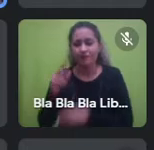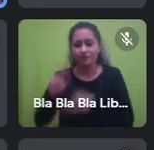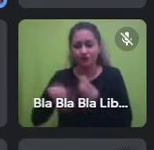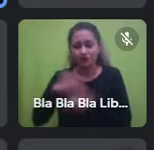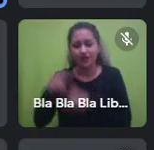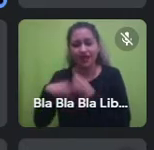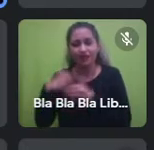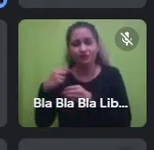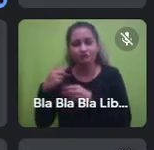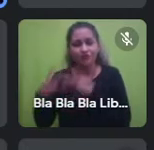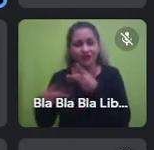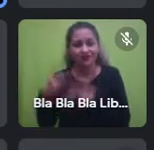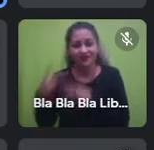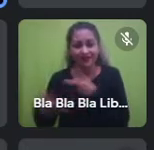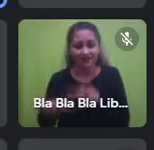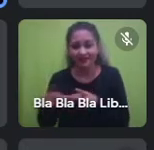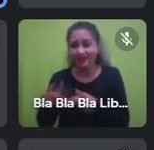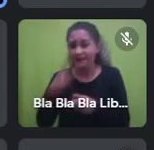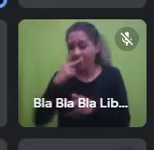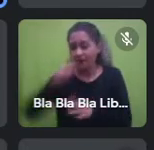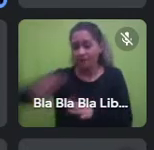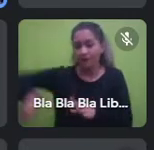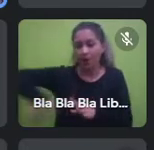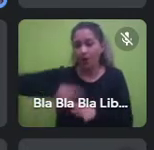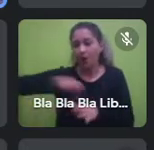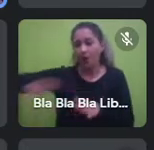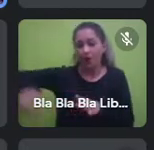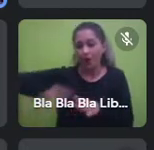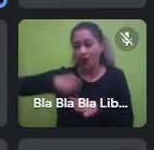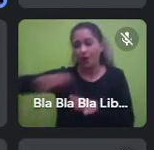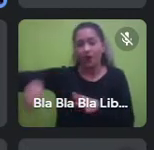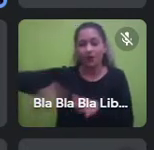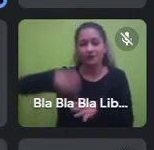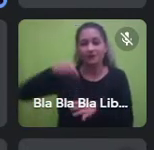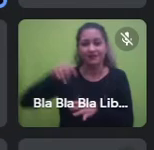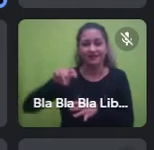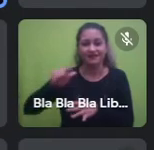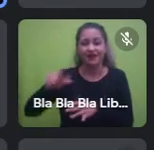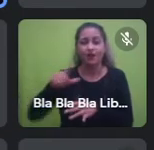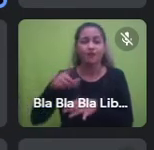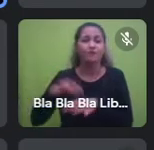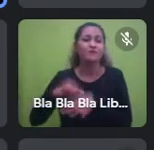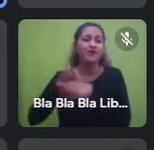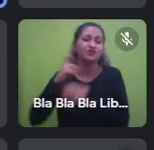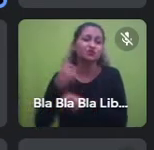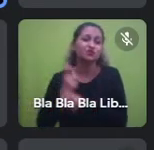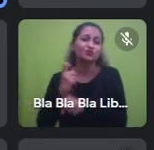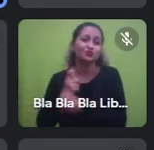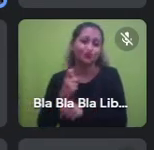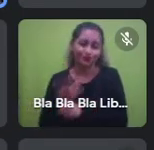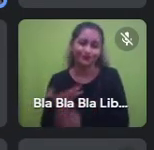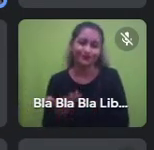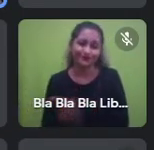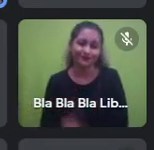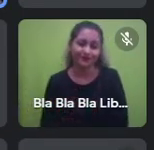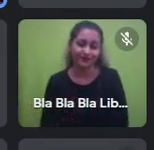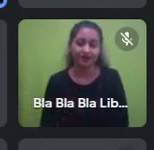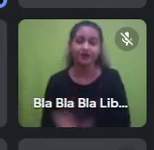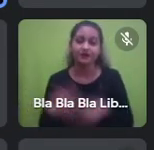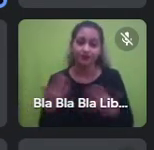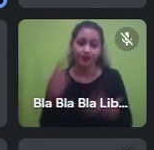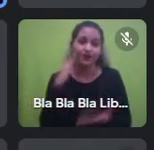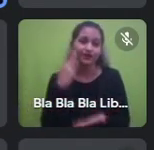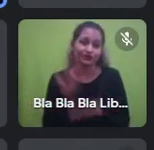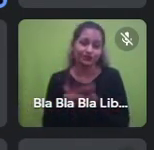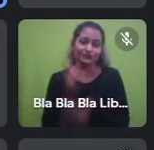vai fazer aquele caldeirão de metal, né? Aquele peixe bem endurecido, né? Então, eu acredito,